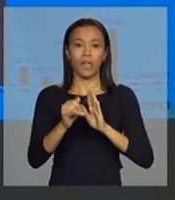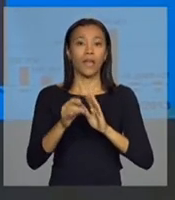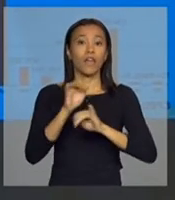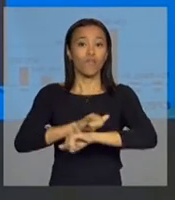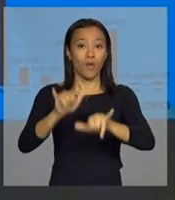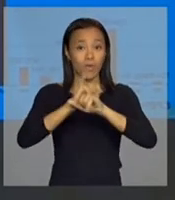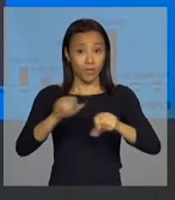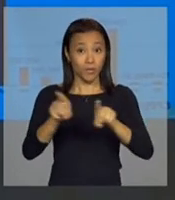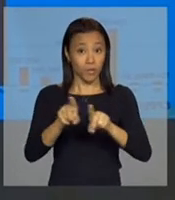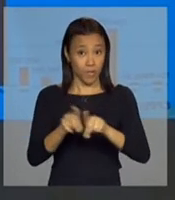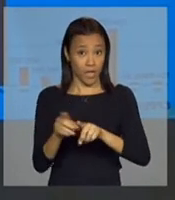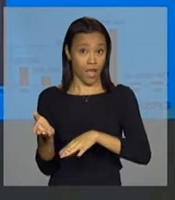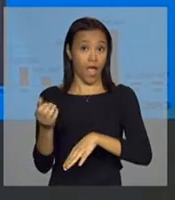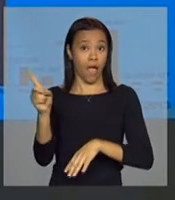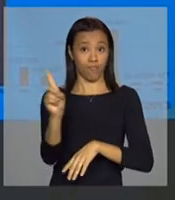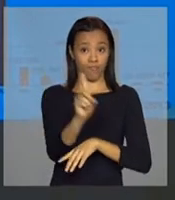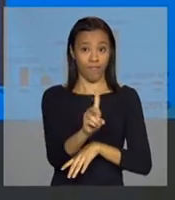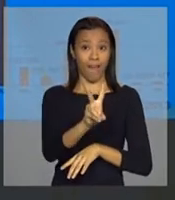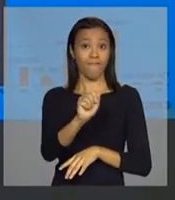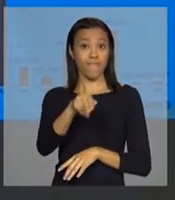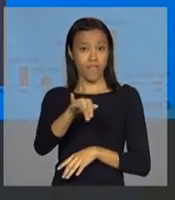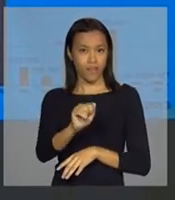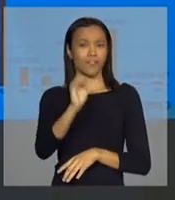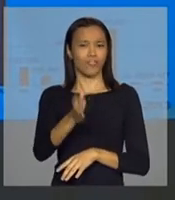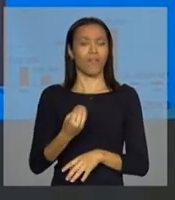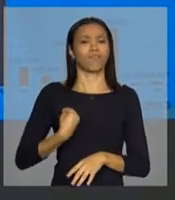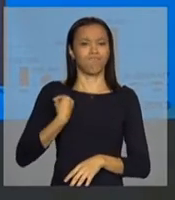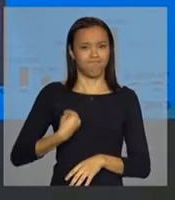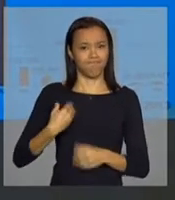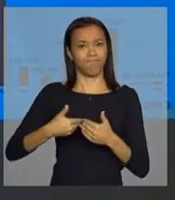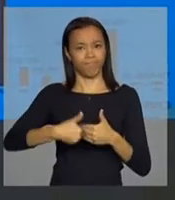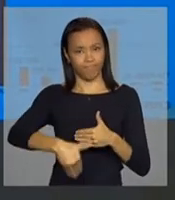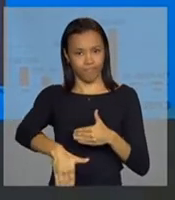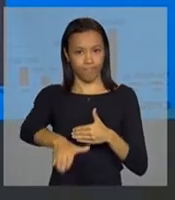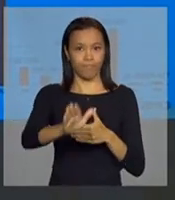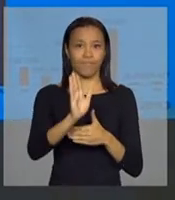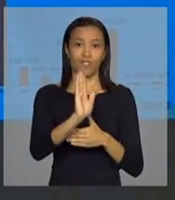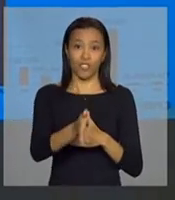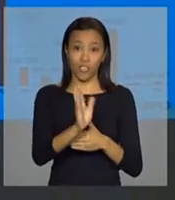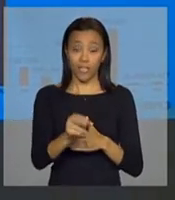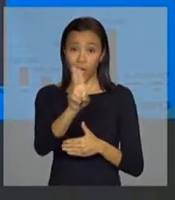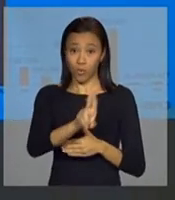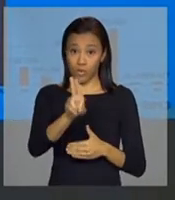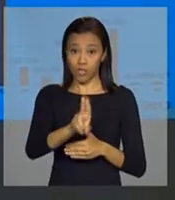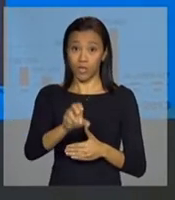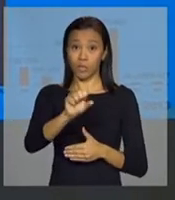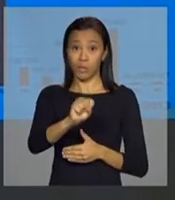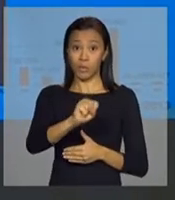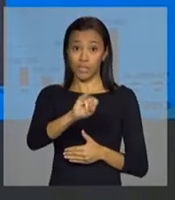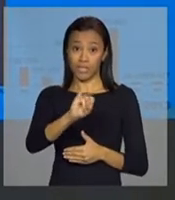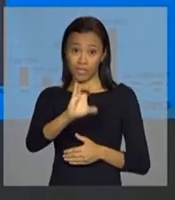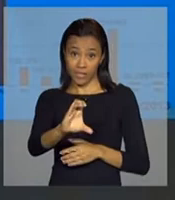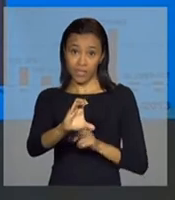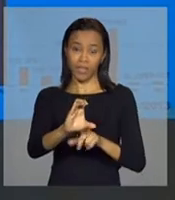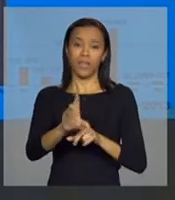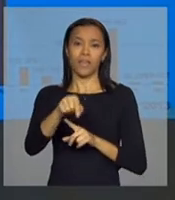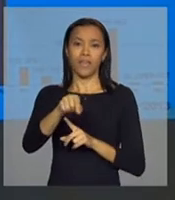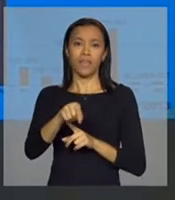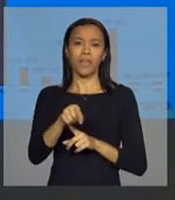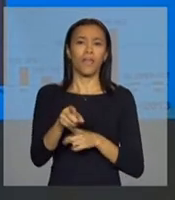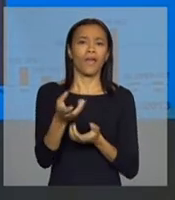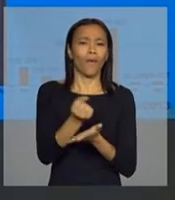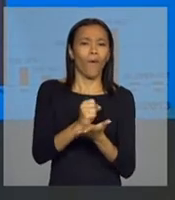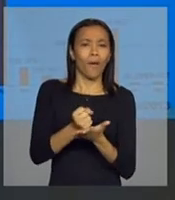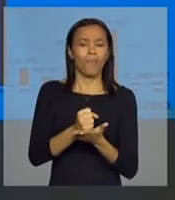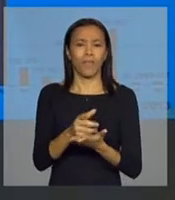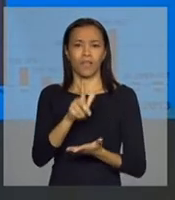Vânia Vieira destacou, já está em funcionamento. Né, eles já estão utilizando o ESIC, elaborado pela Controladoria Geral da União, e que já